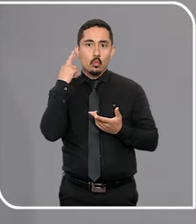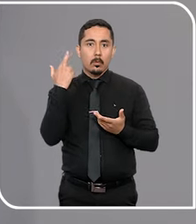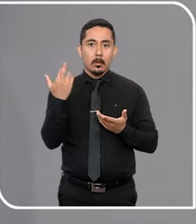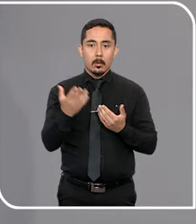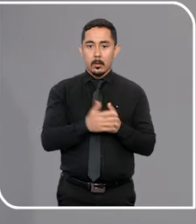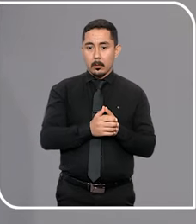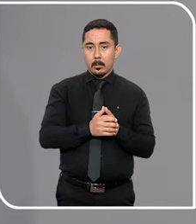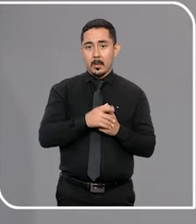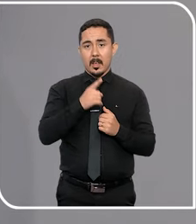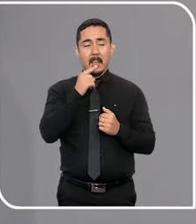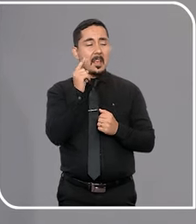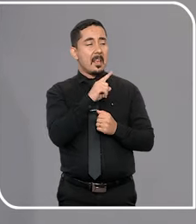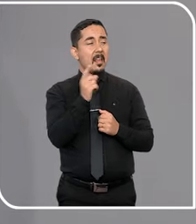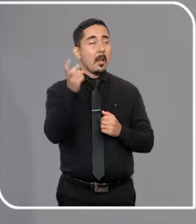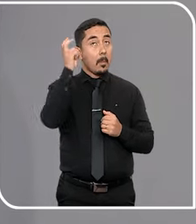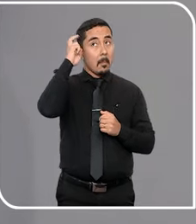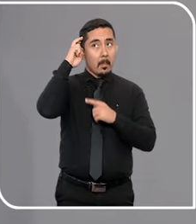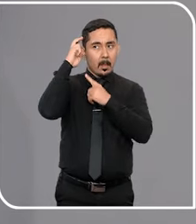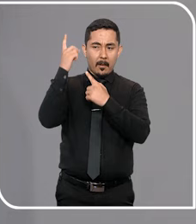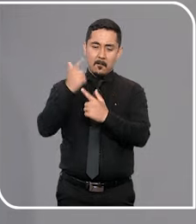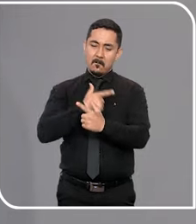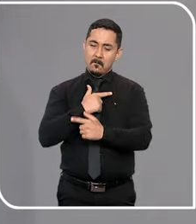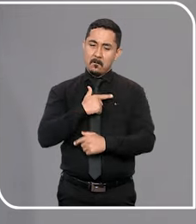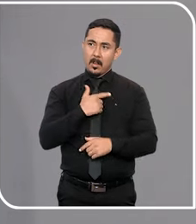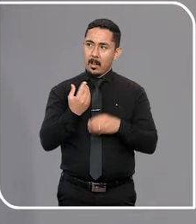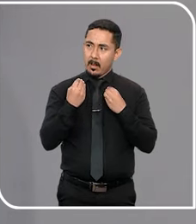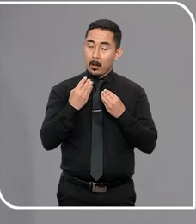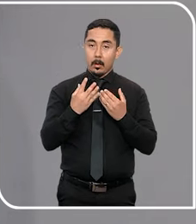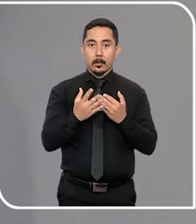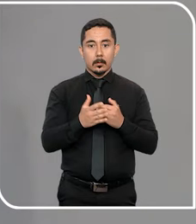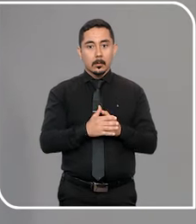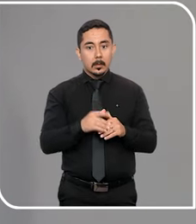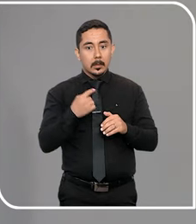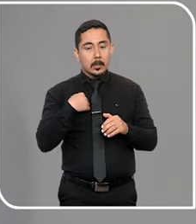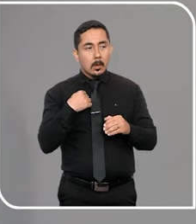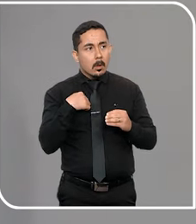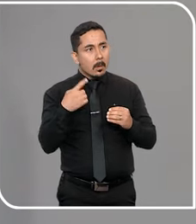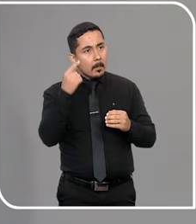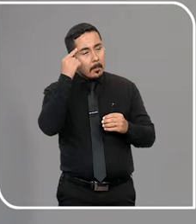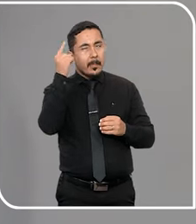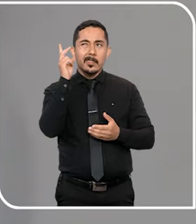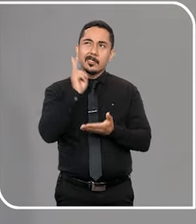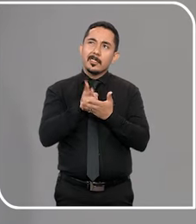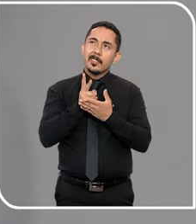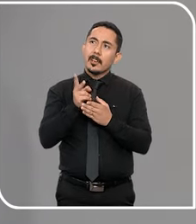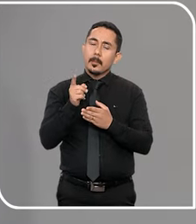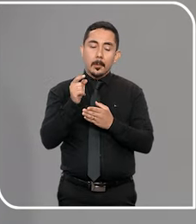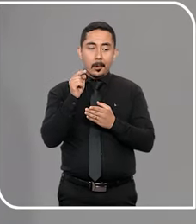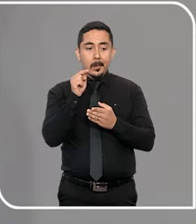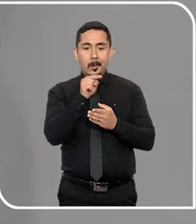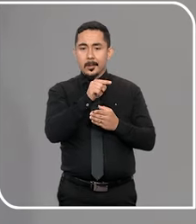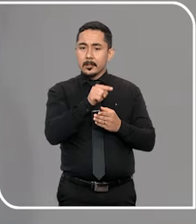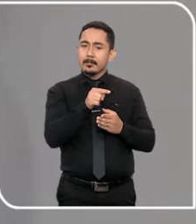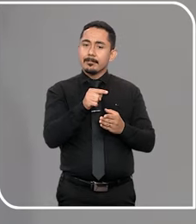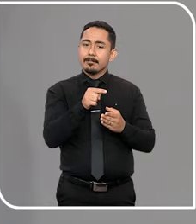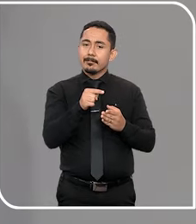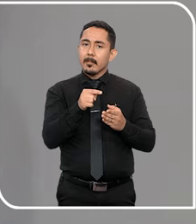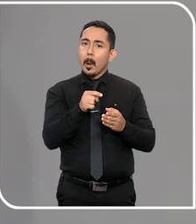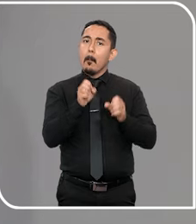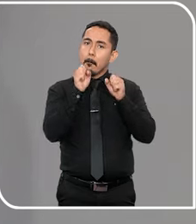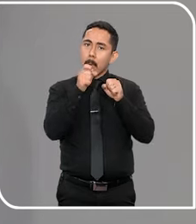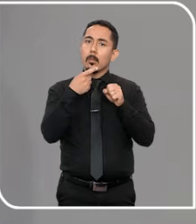é surdo e ele usa esse aparelho horroroso aí eu eu sempre penso assim né gente que ali